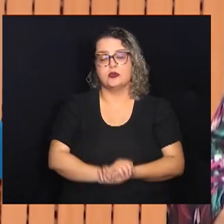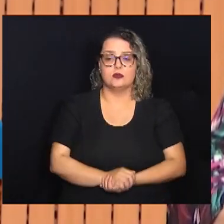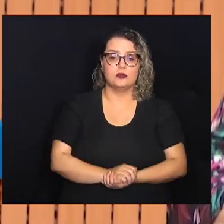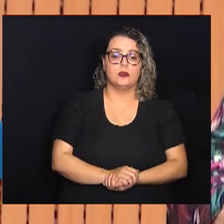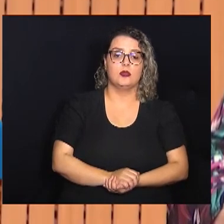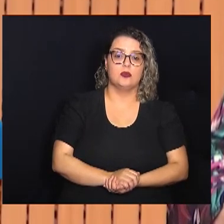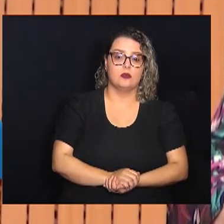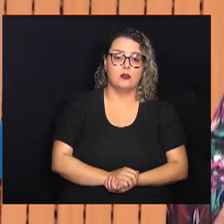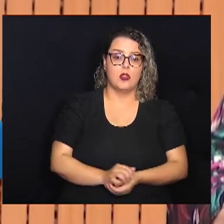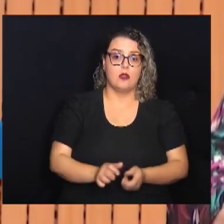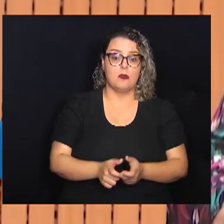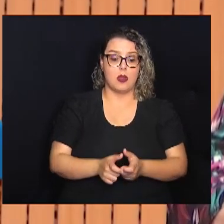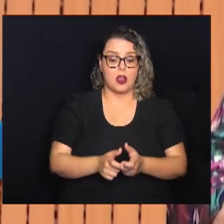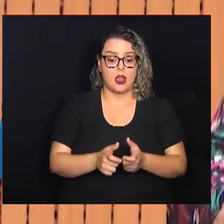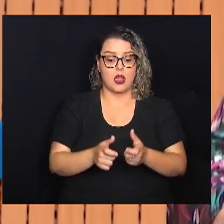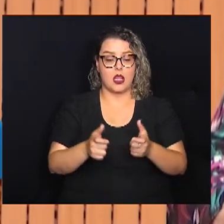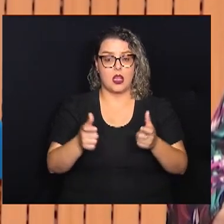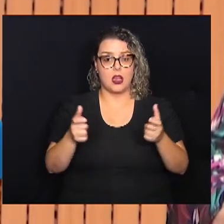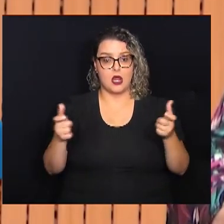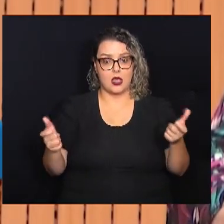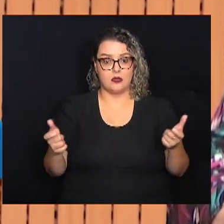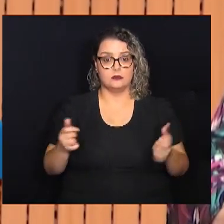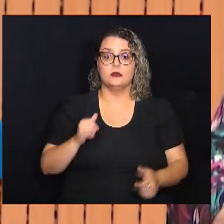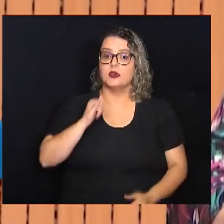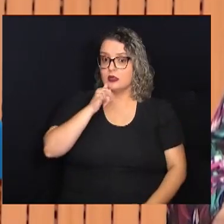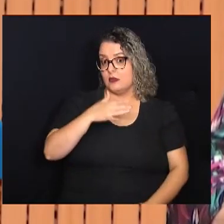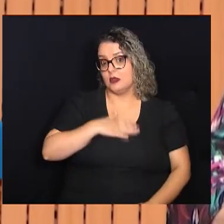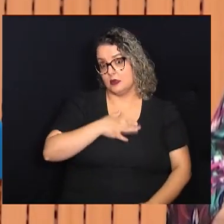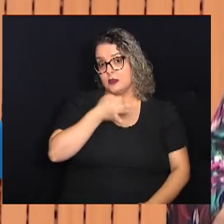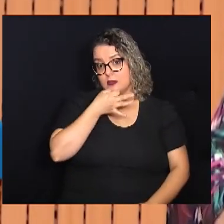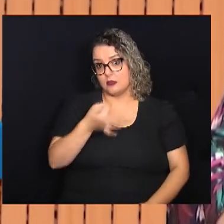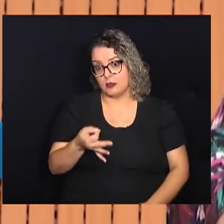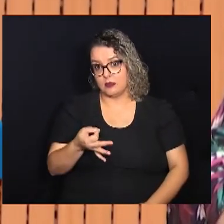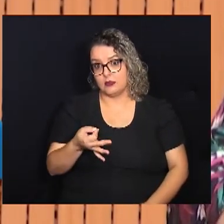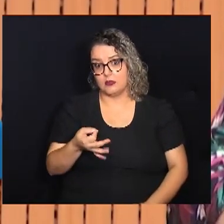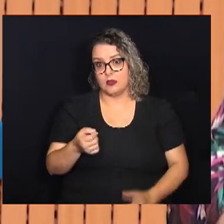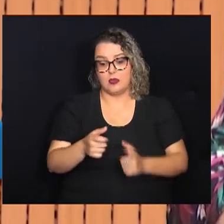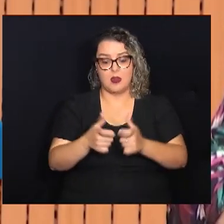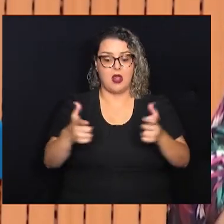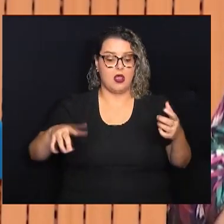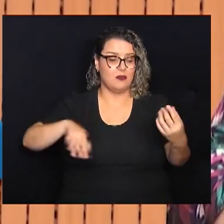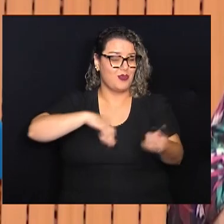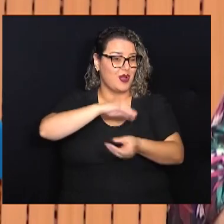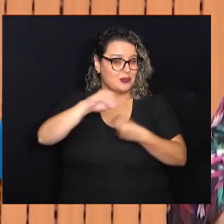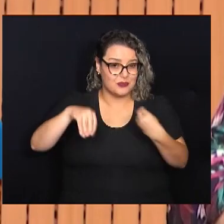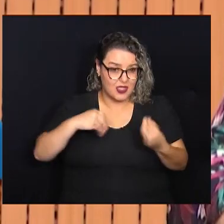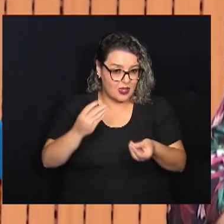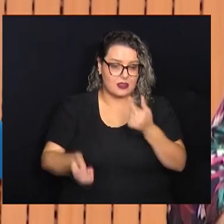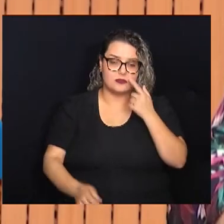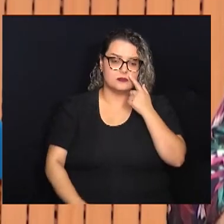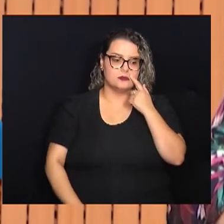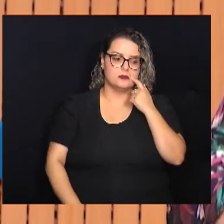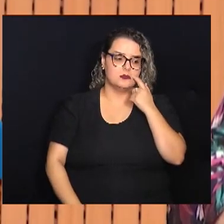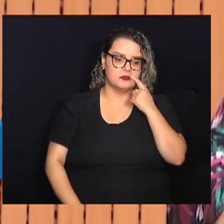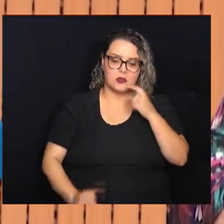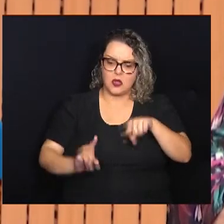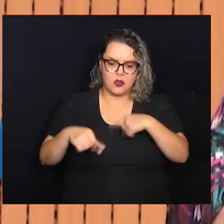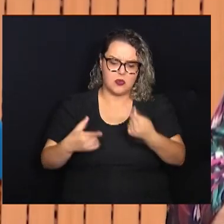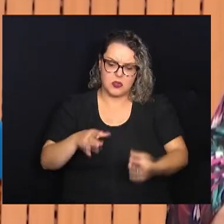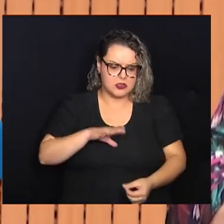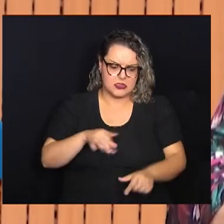cresceu, e aí eu falo uma opinião minha, ela cresceu até de forma desorganizada, como outras cidades